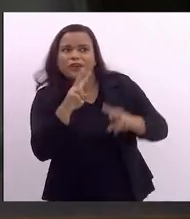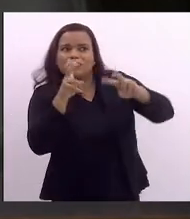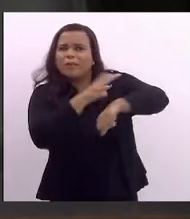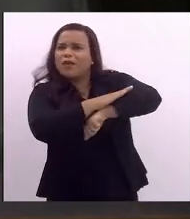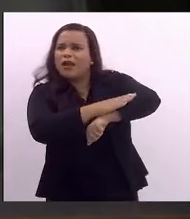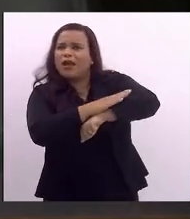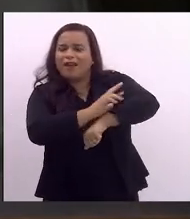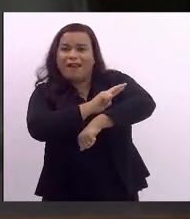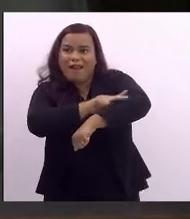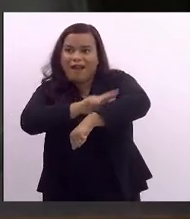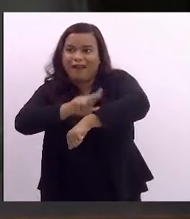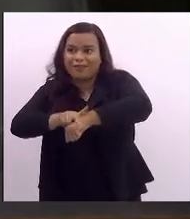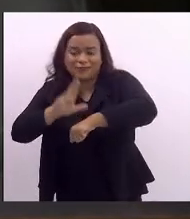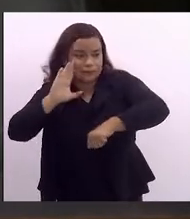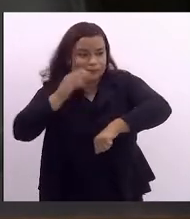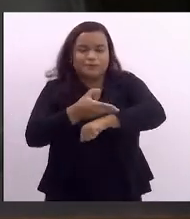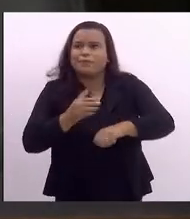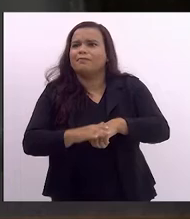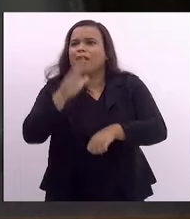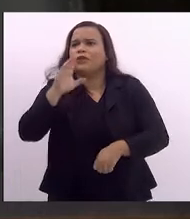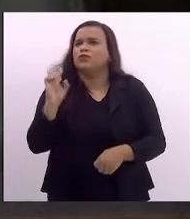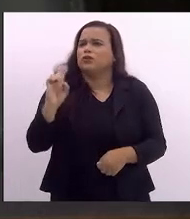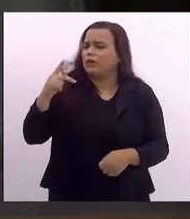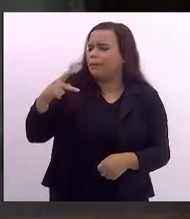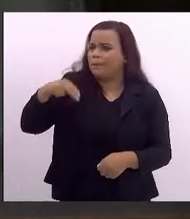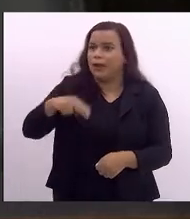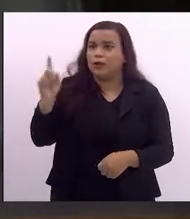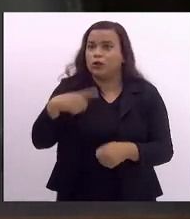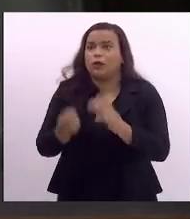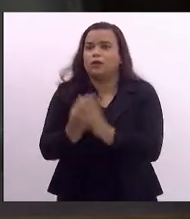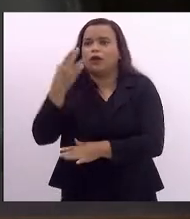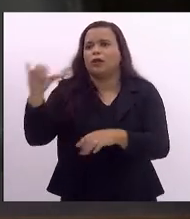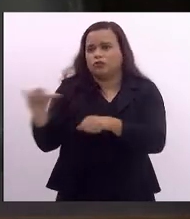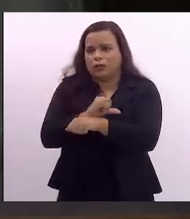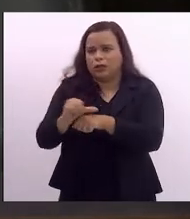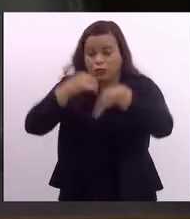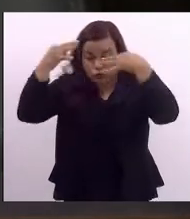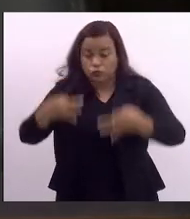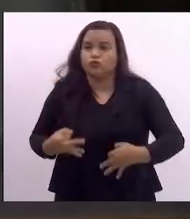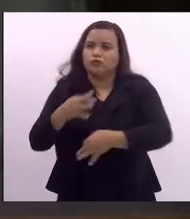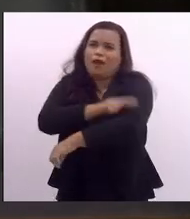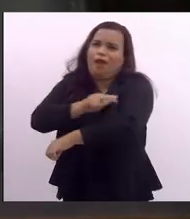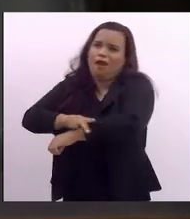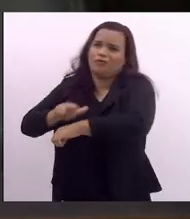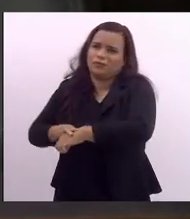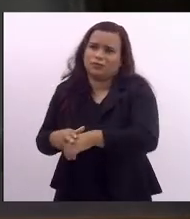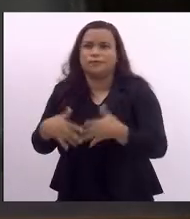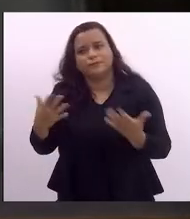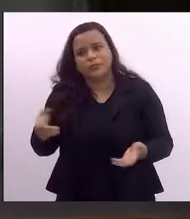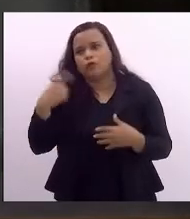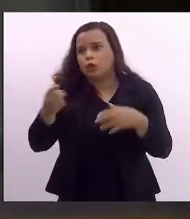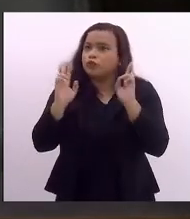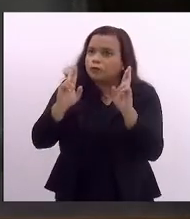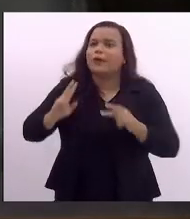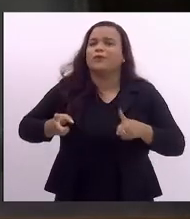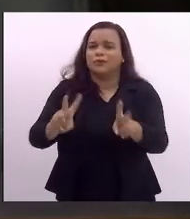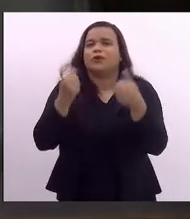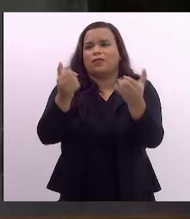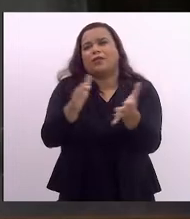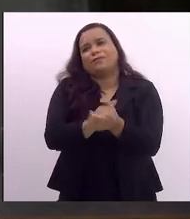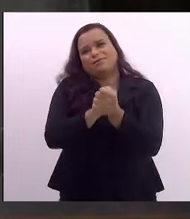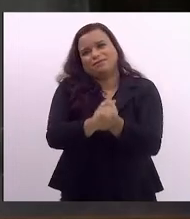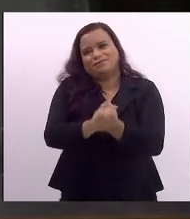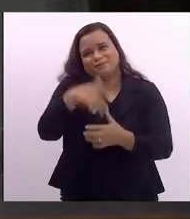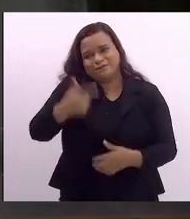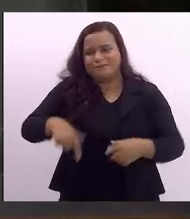frase para dizer o que o DPN faz, que é: produzimos estratégias de justiça racial. E é isso que a gente espera continuar fazendo. Eu parabenizo mais uma